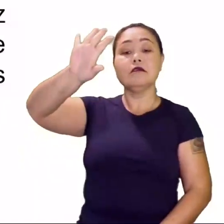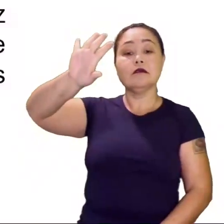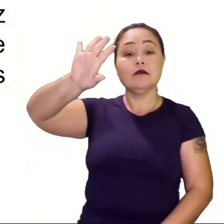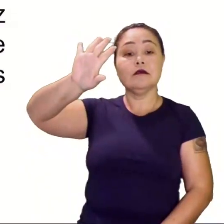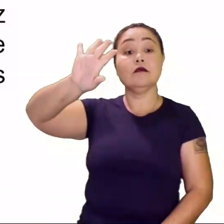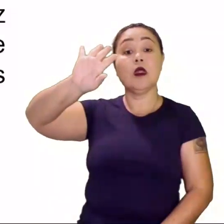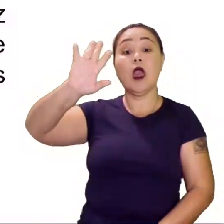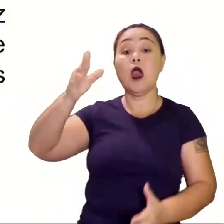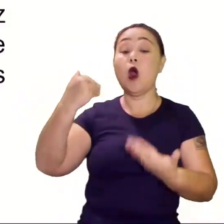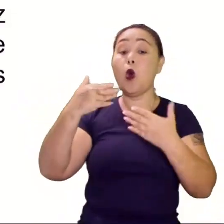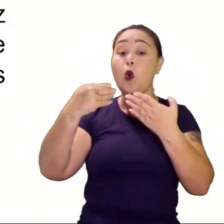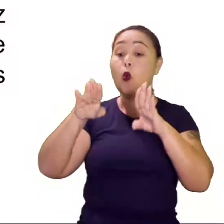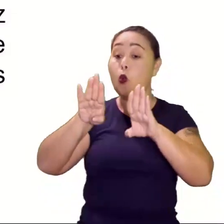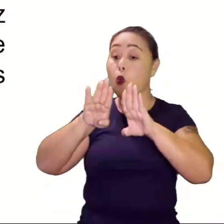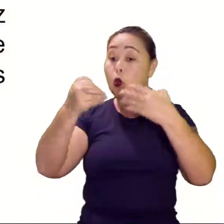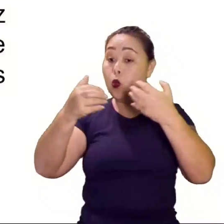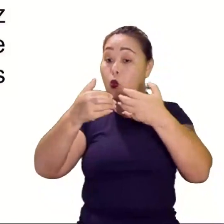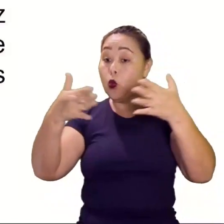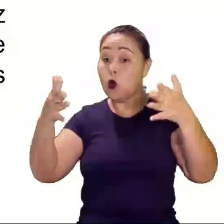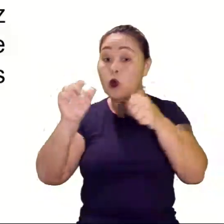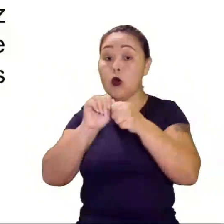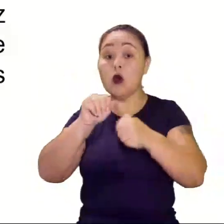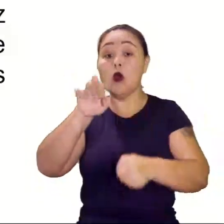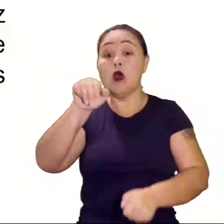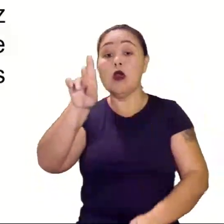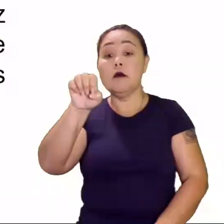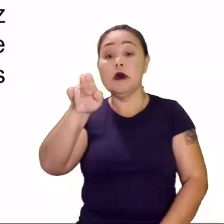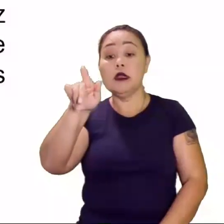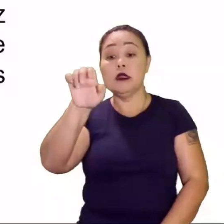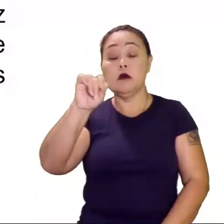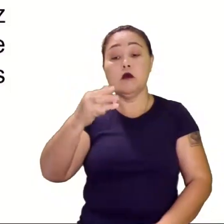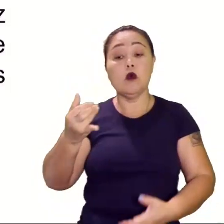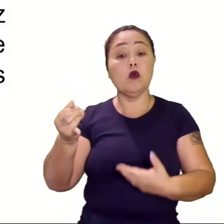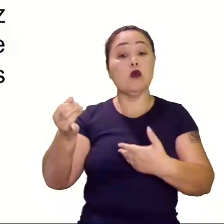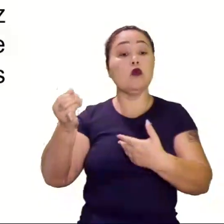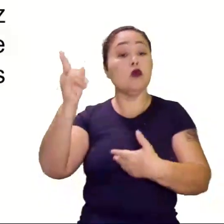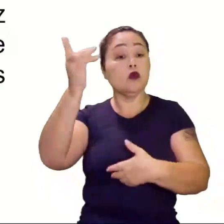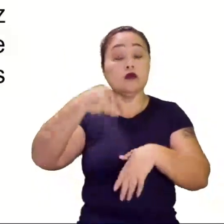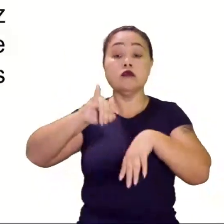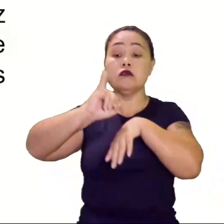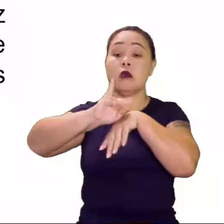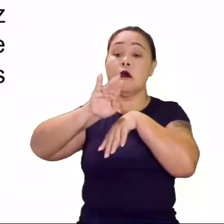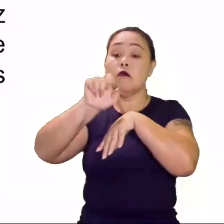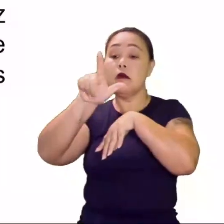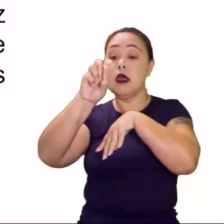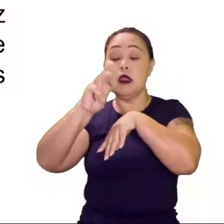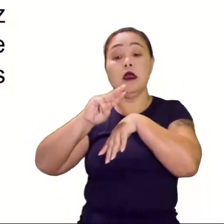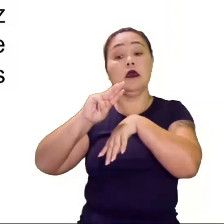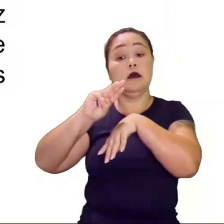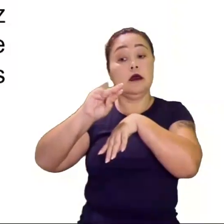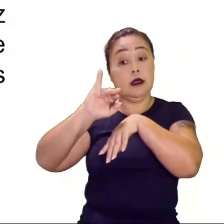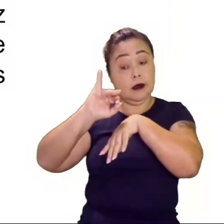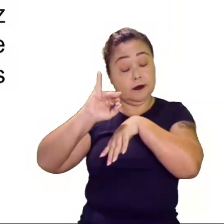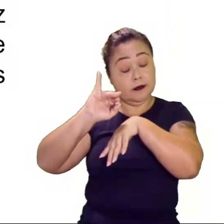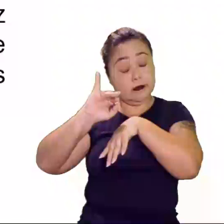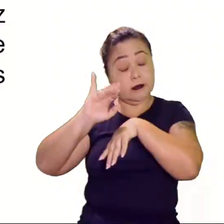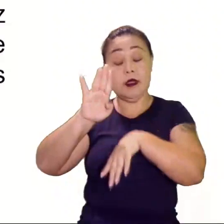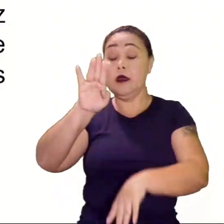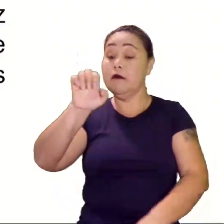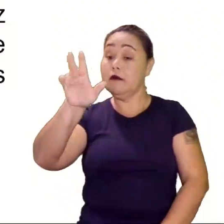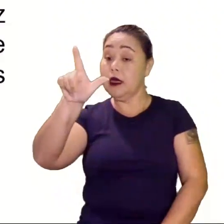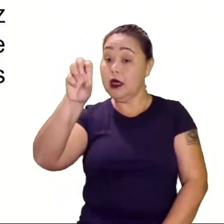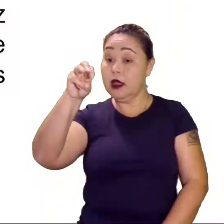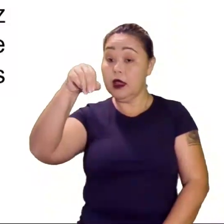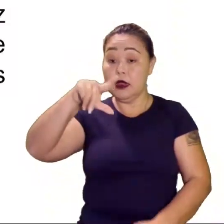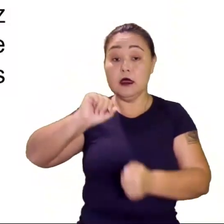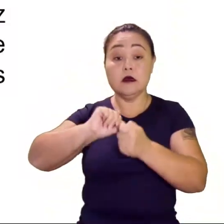O portão de Brandeburgo, em Berlim, possui 7 entradas. Vamos já anotando aqui, 7